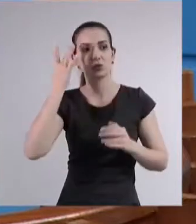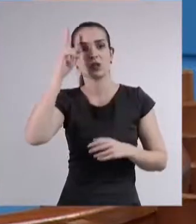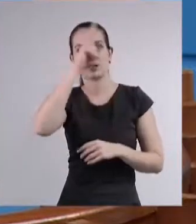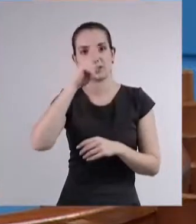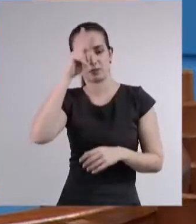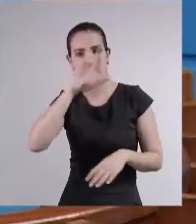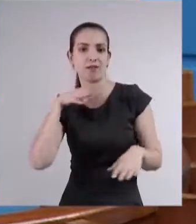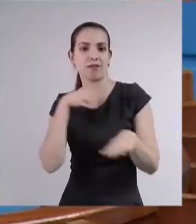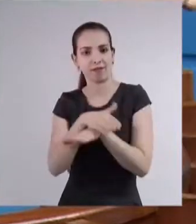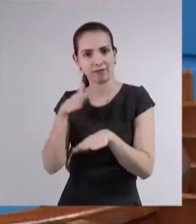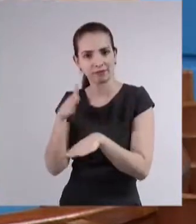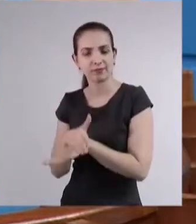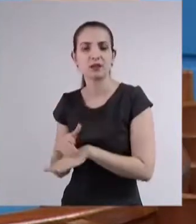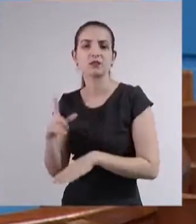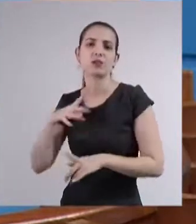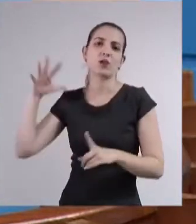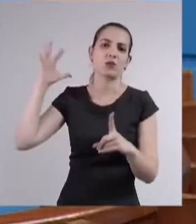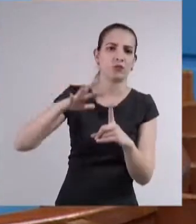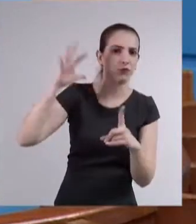entrando na